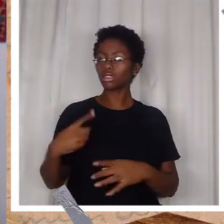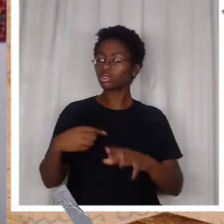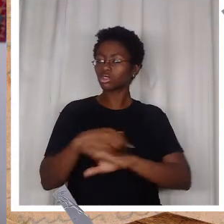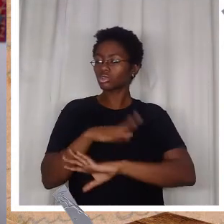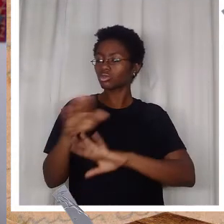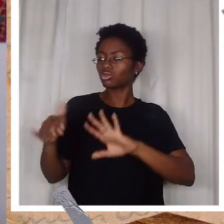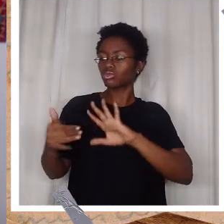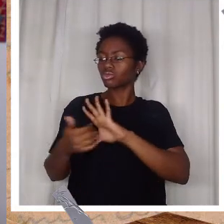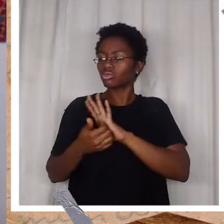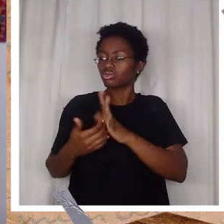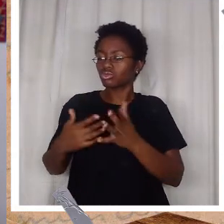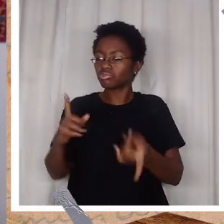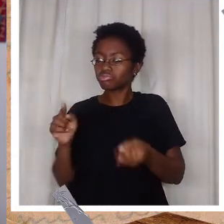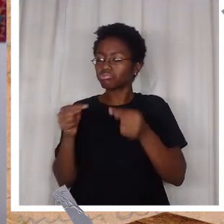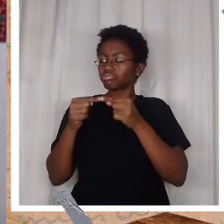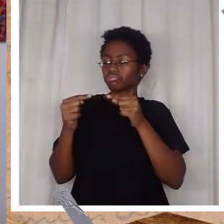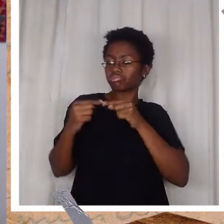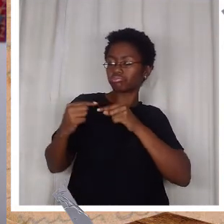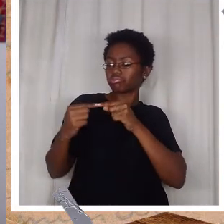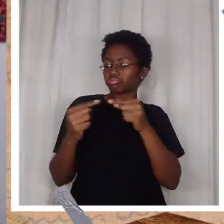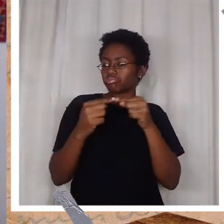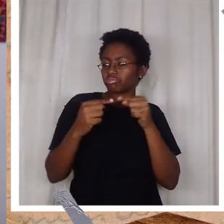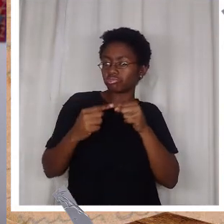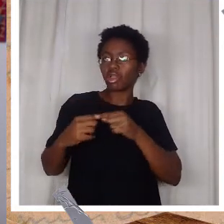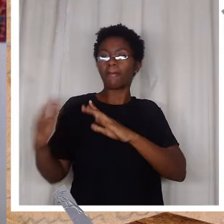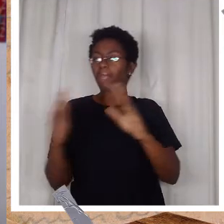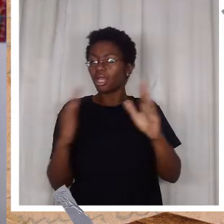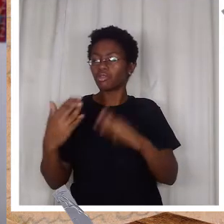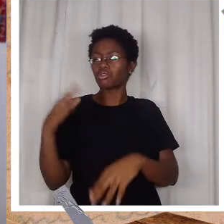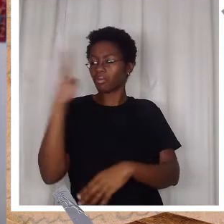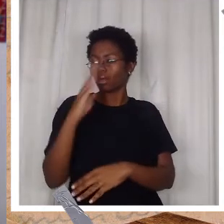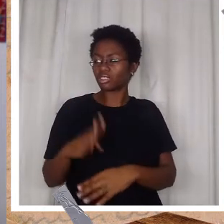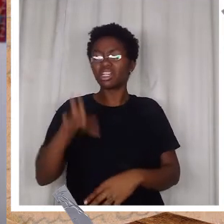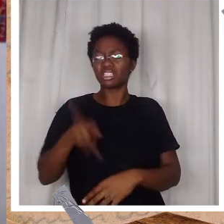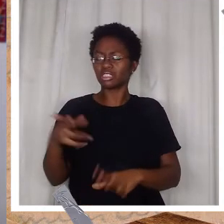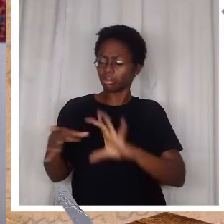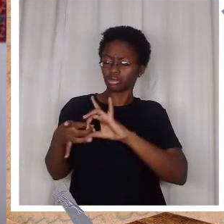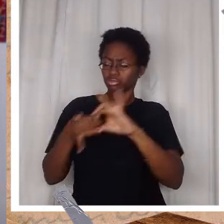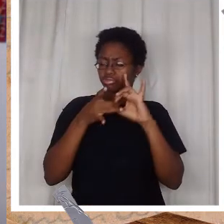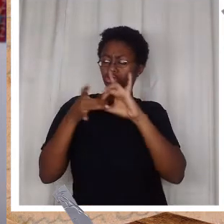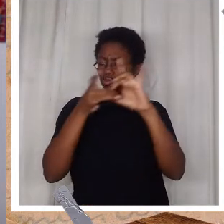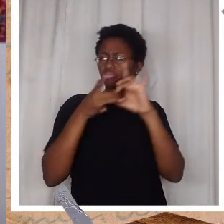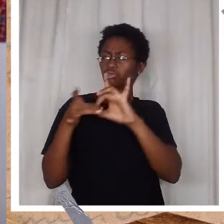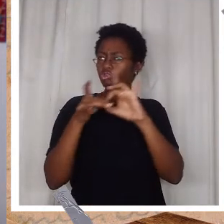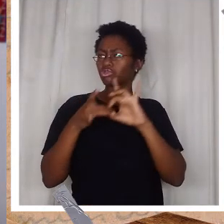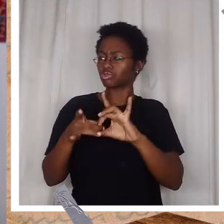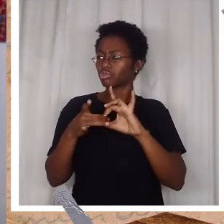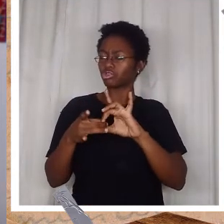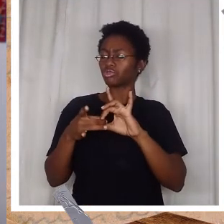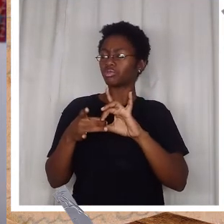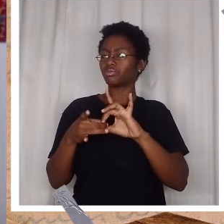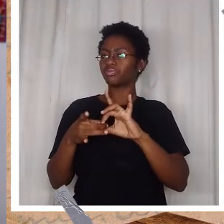situações, em vários momentos da história do Brasil, estivemos muito juntos. E aí o nosso primeiro